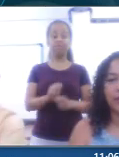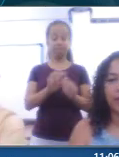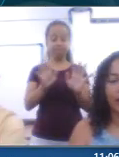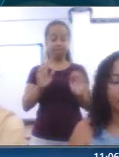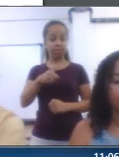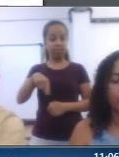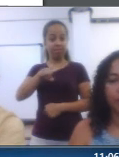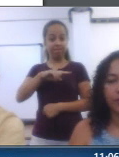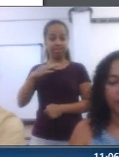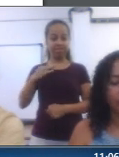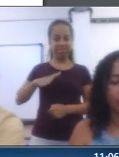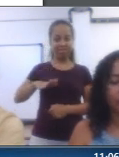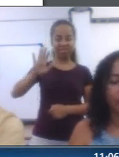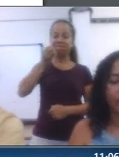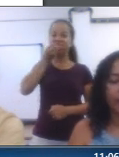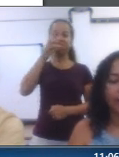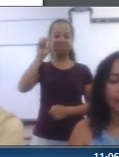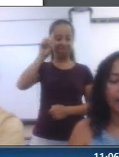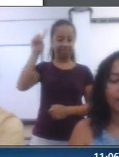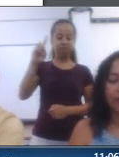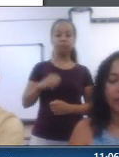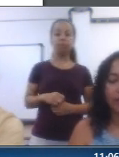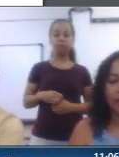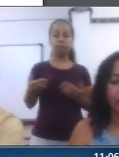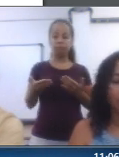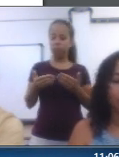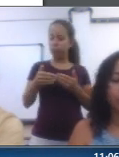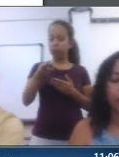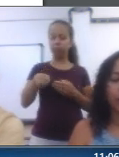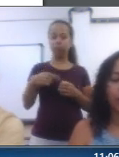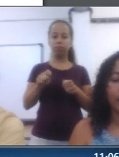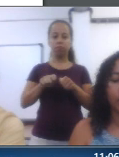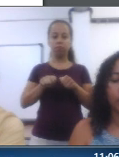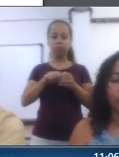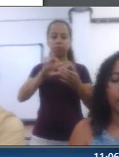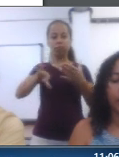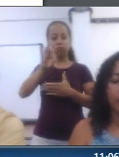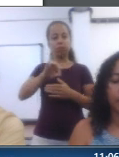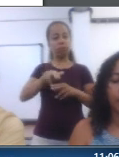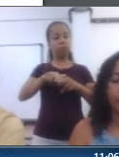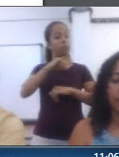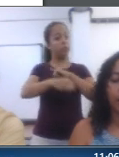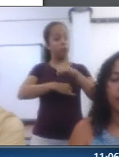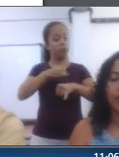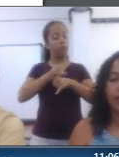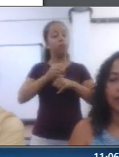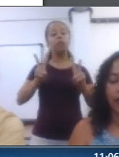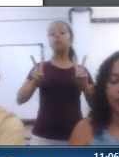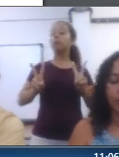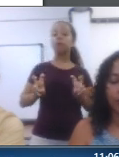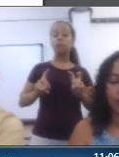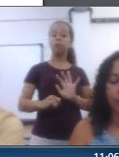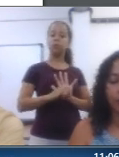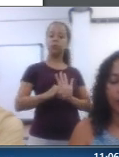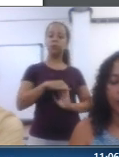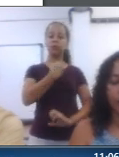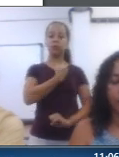Prezados candidatos, bom dia. Realizaremos a seguir o sorteio eletrônico relativo ao edital 17